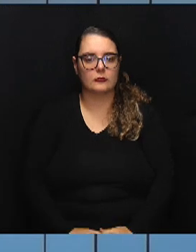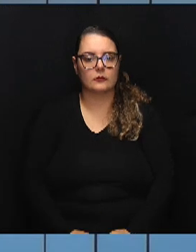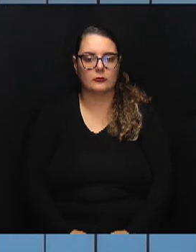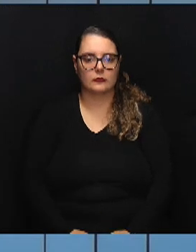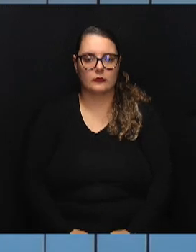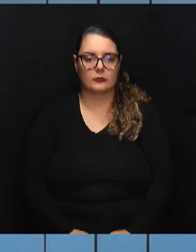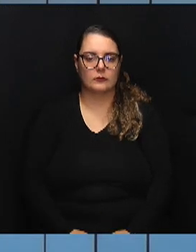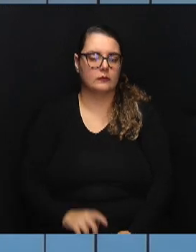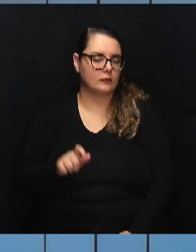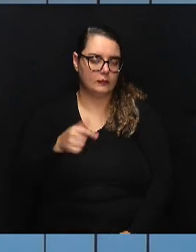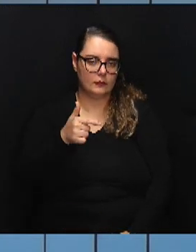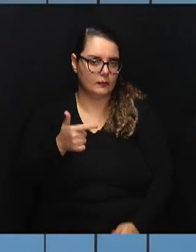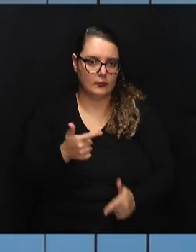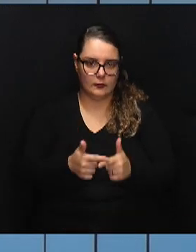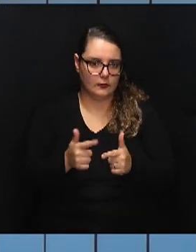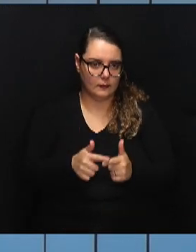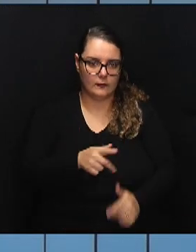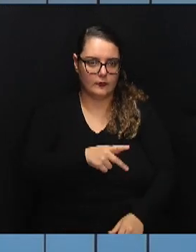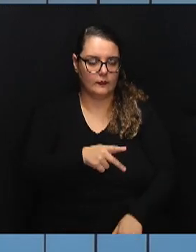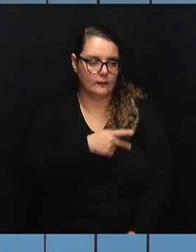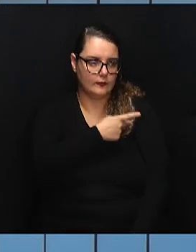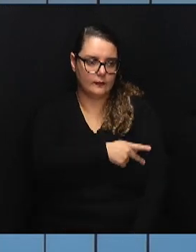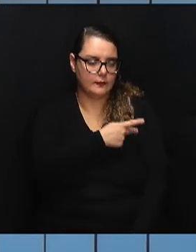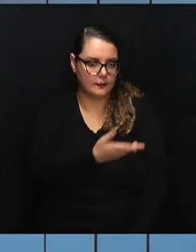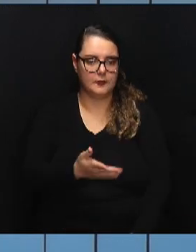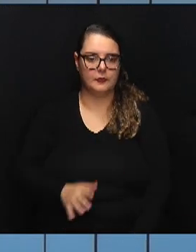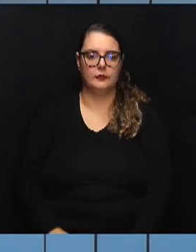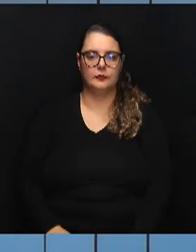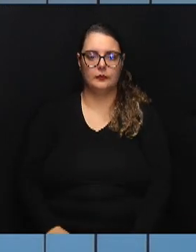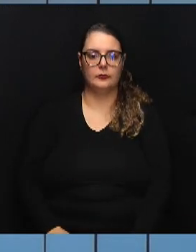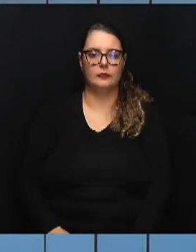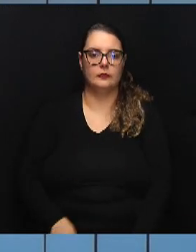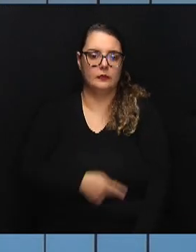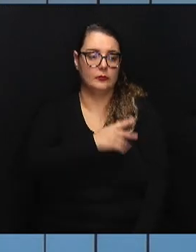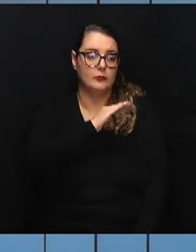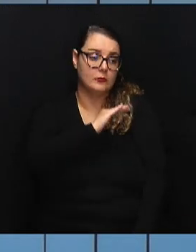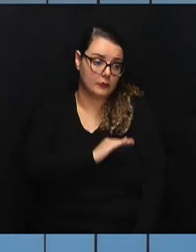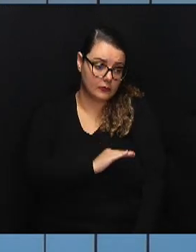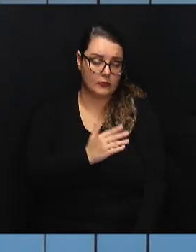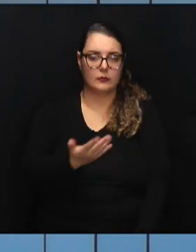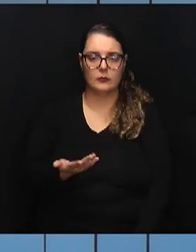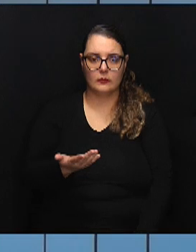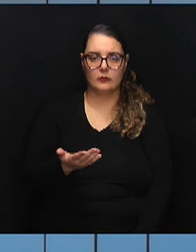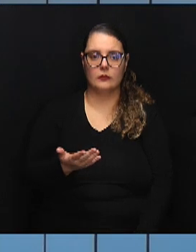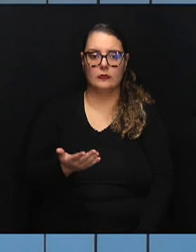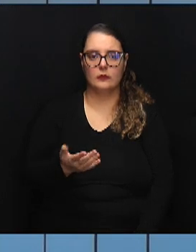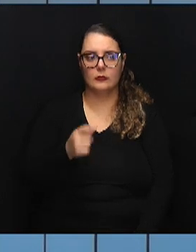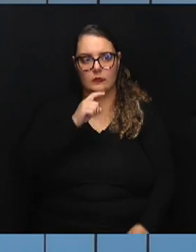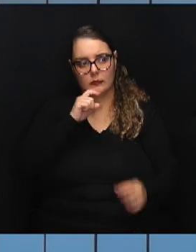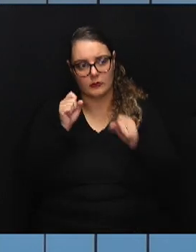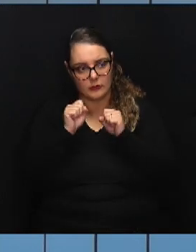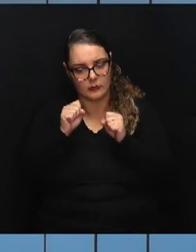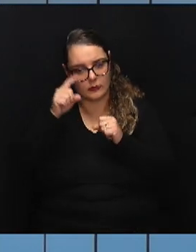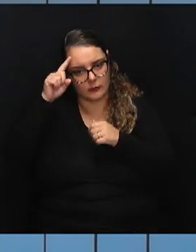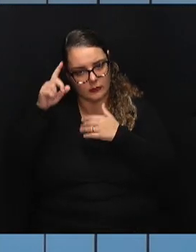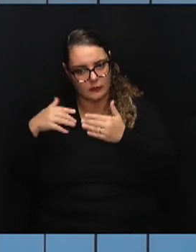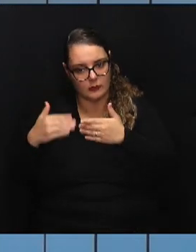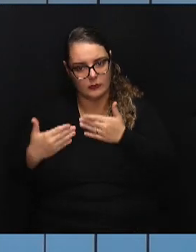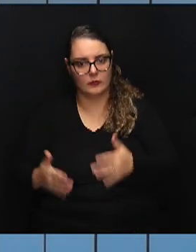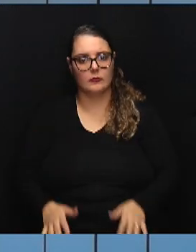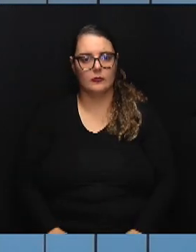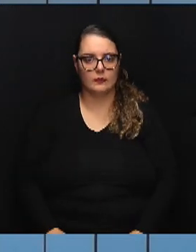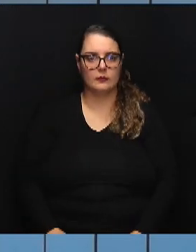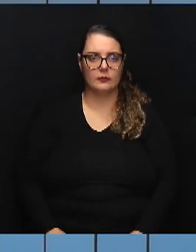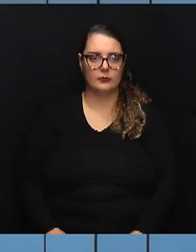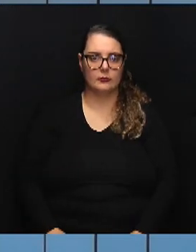tem problema de pressão, né? A pressão da pessoa é até baixa e, de repente, nesses dias de bastante